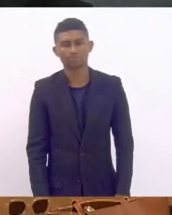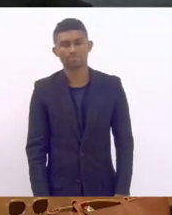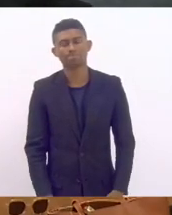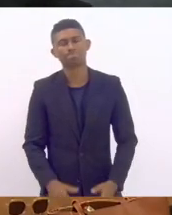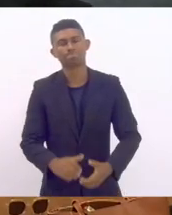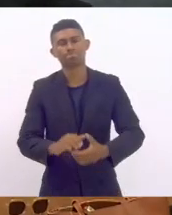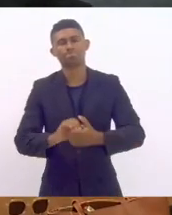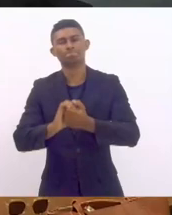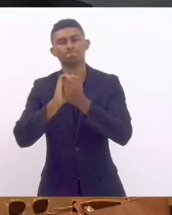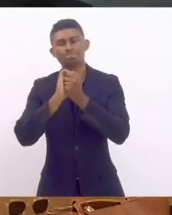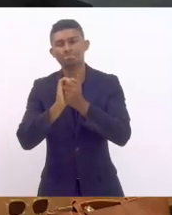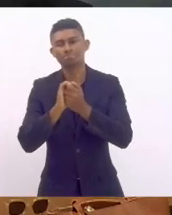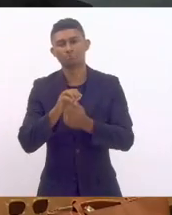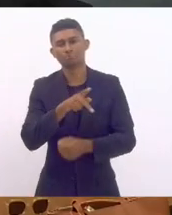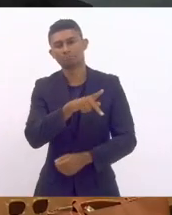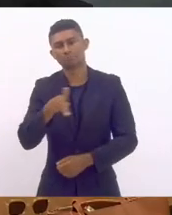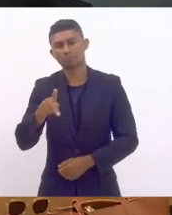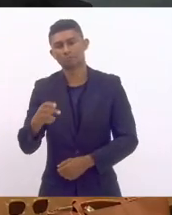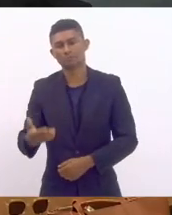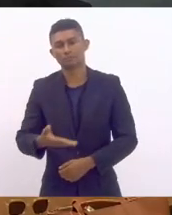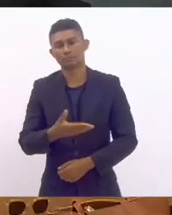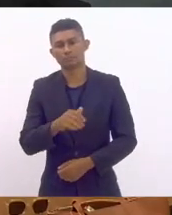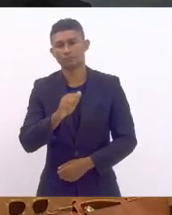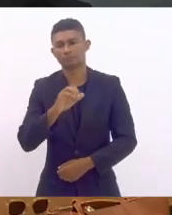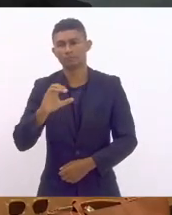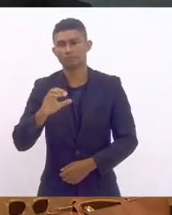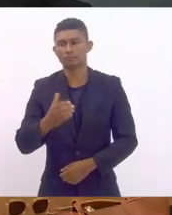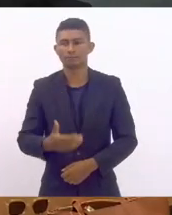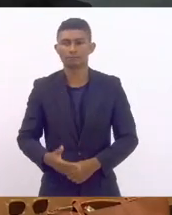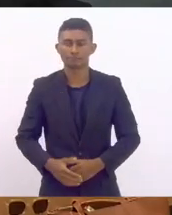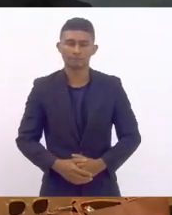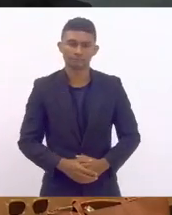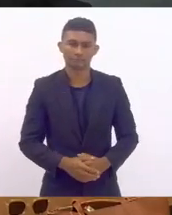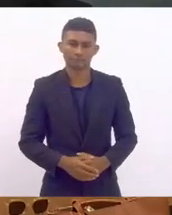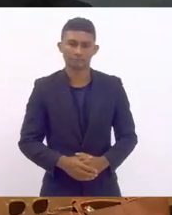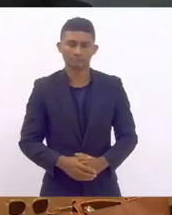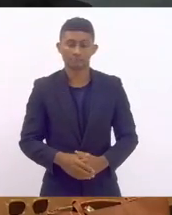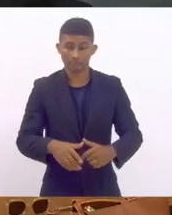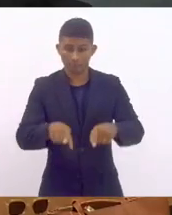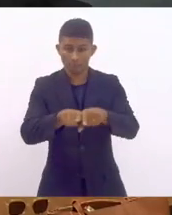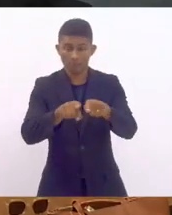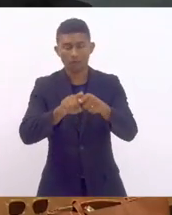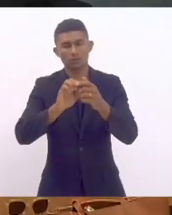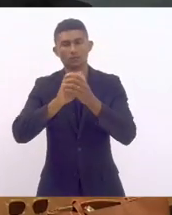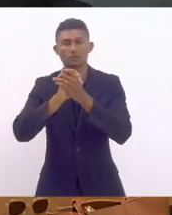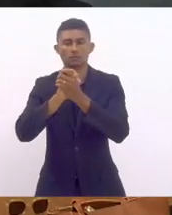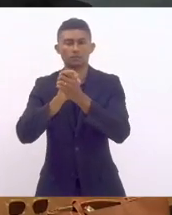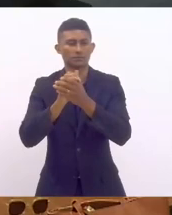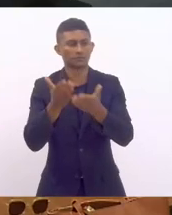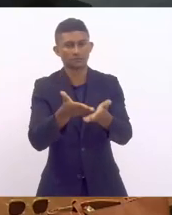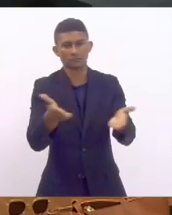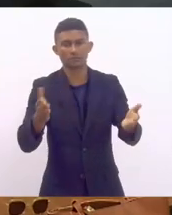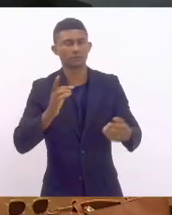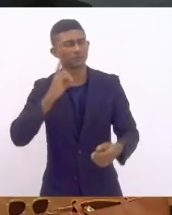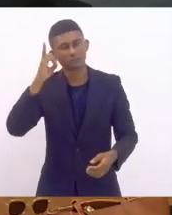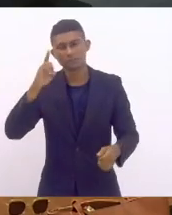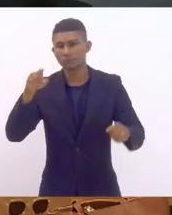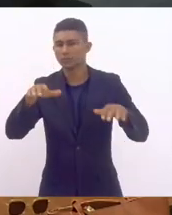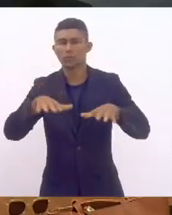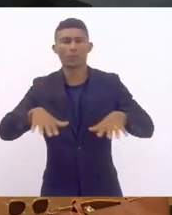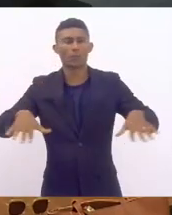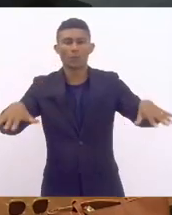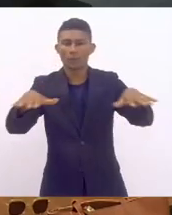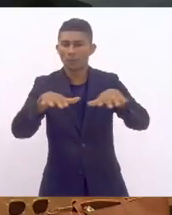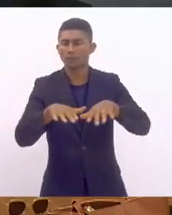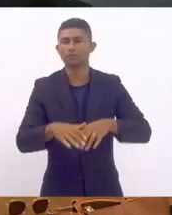cumprimentar o presidente da Assembleia Deputado André Ceciliano é em nome dele cumprimentar todos os deputados estaduais e